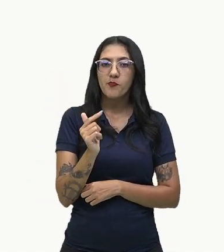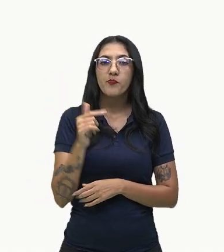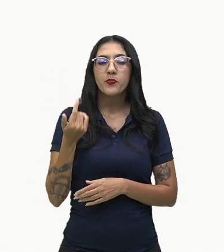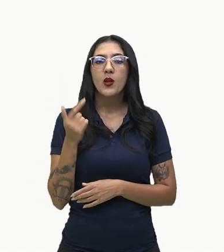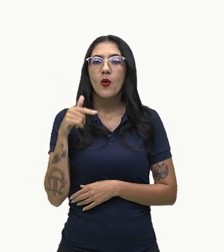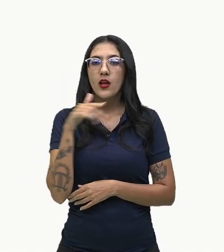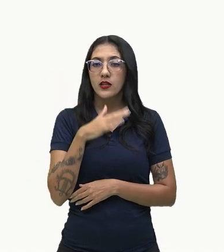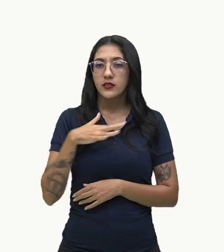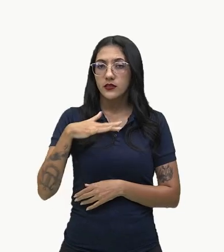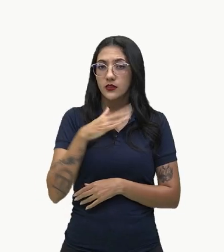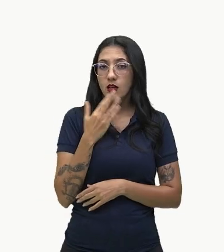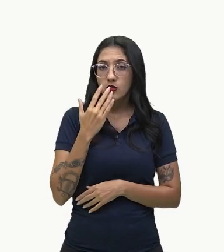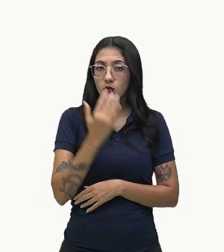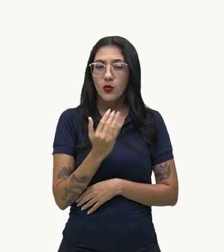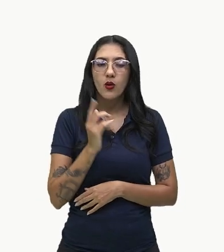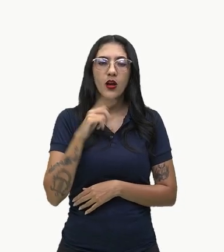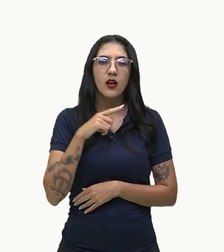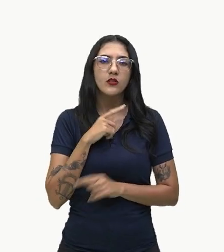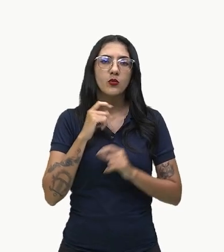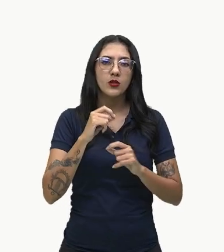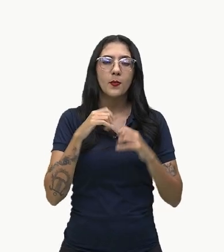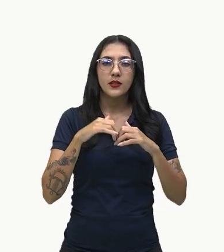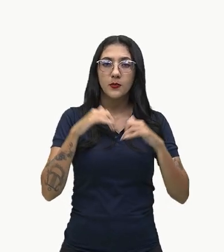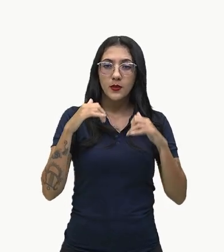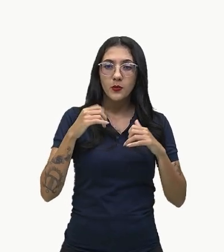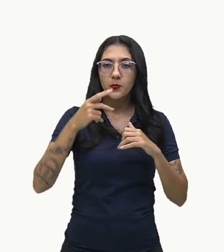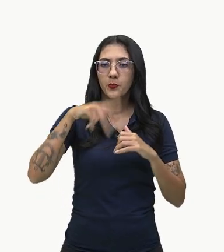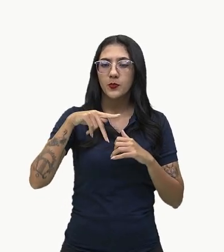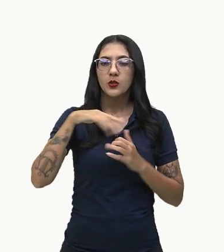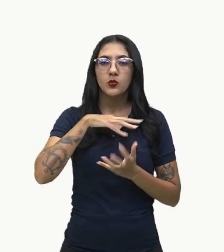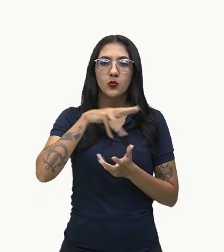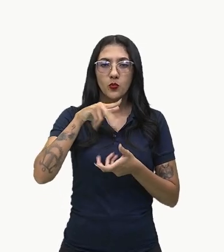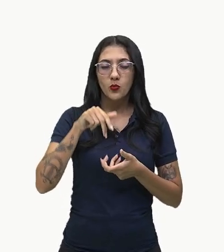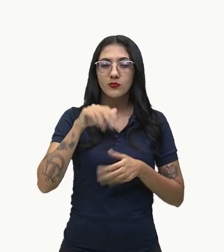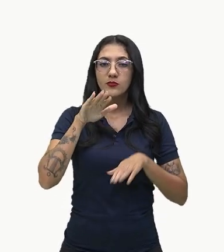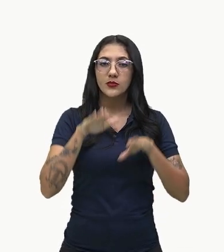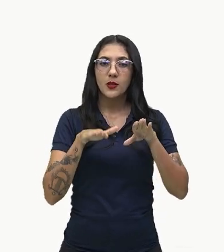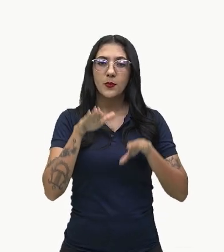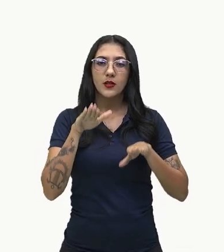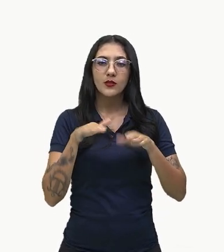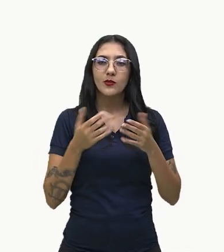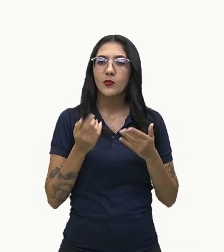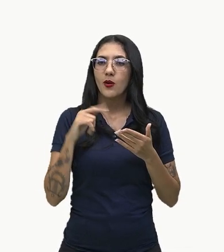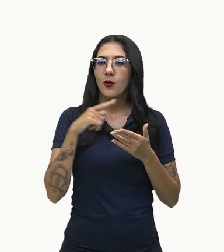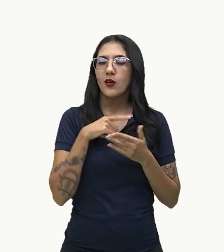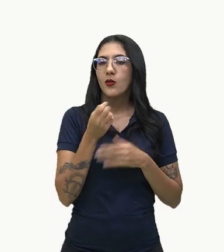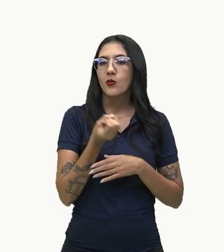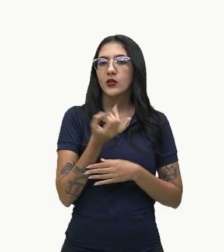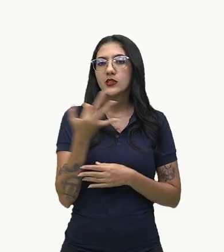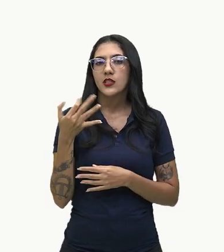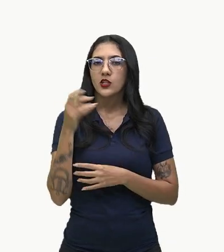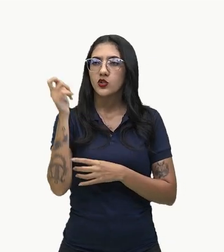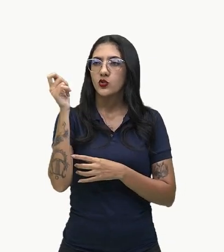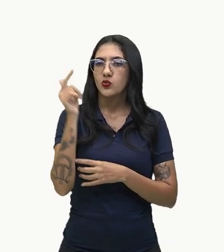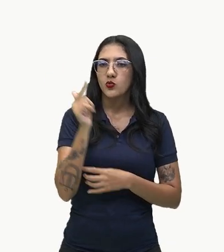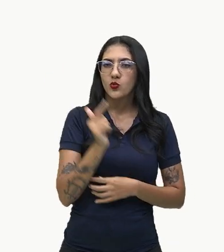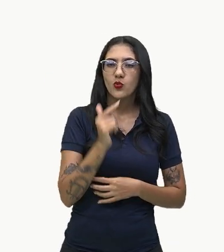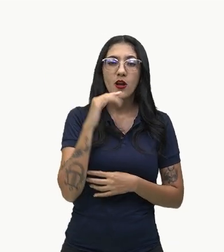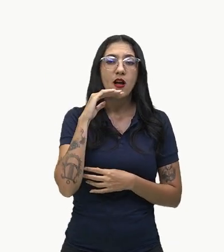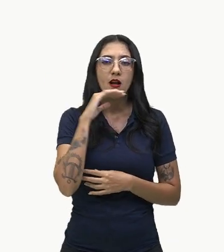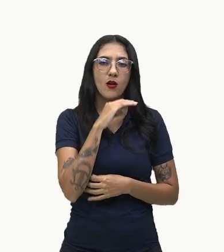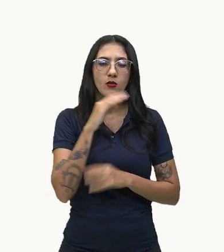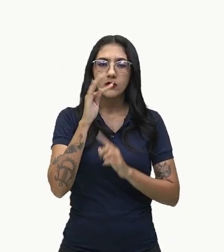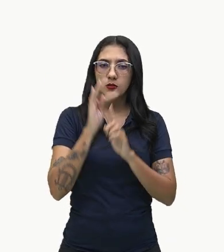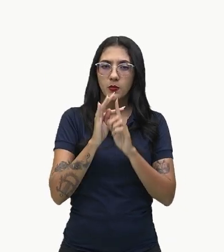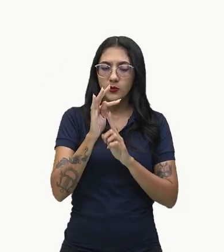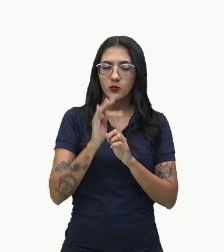climáticas, elas são uma divisão do nosso planeta de acordo com a quantidade de luz e calor